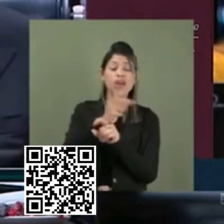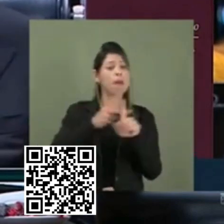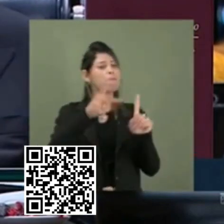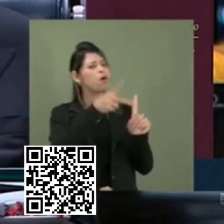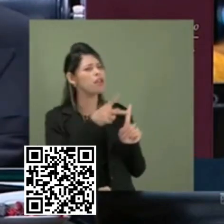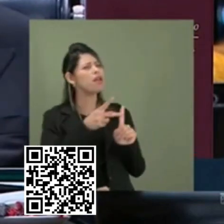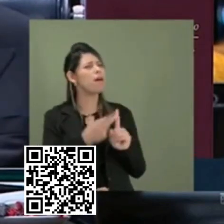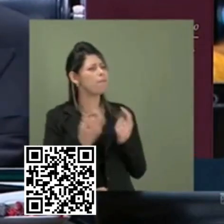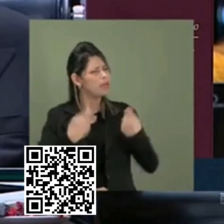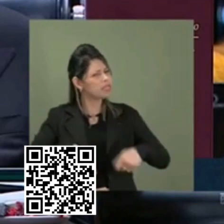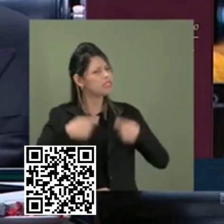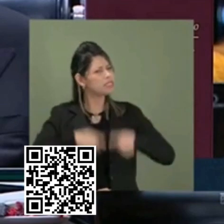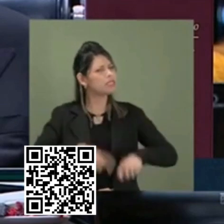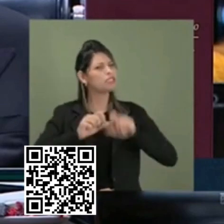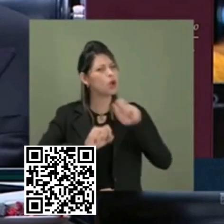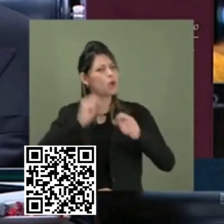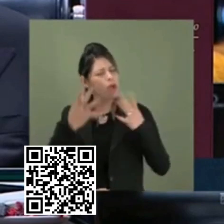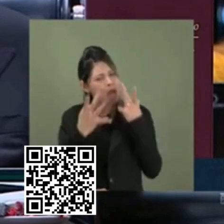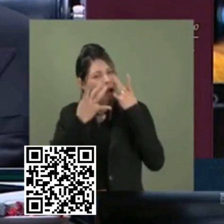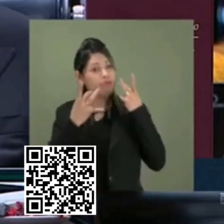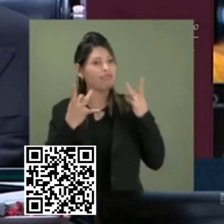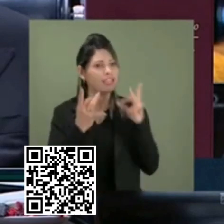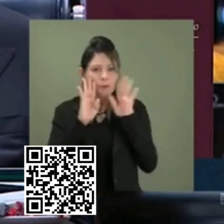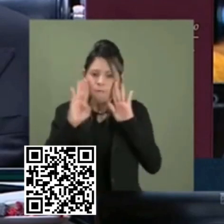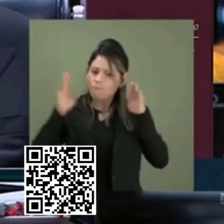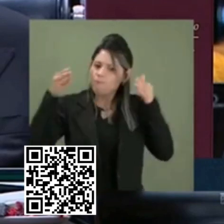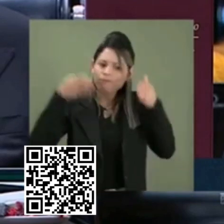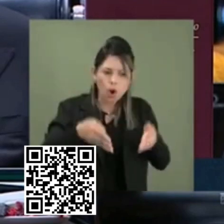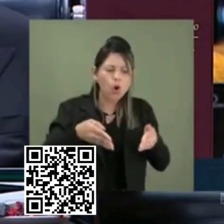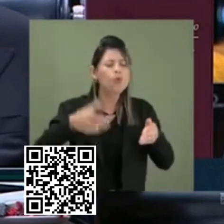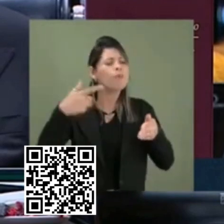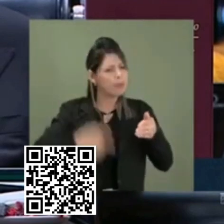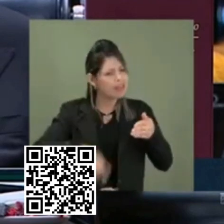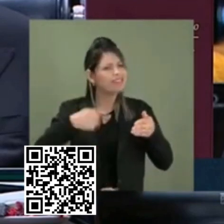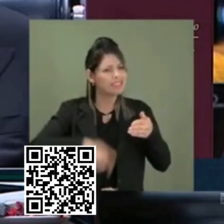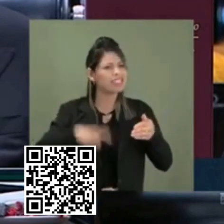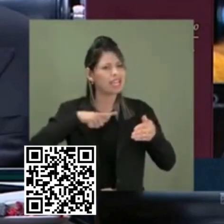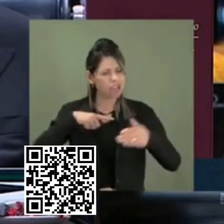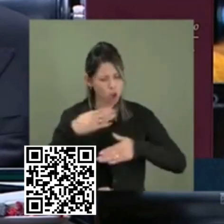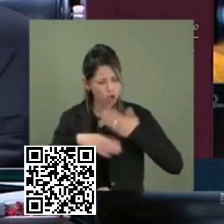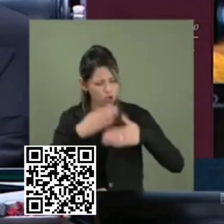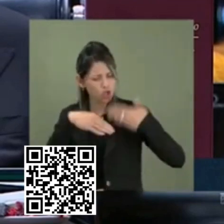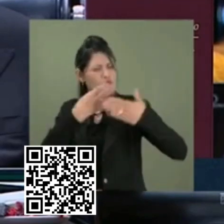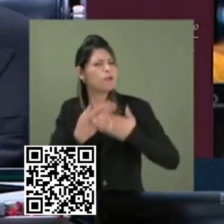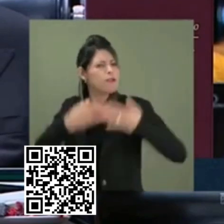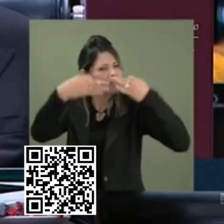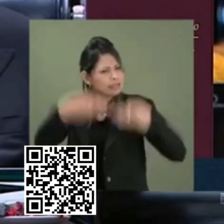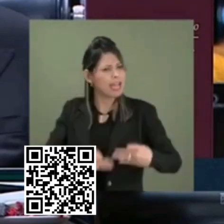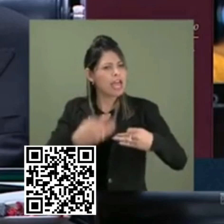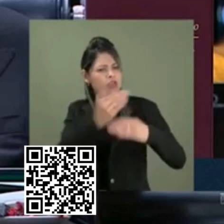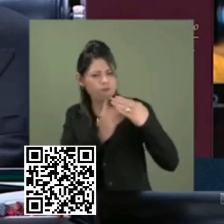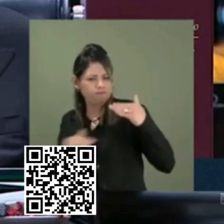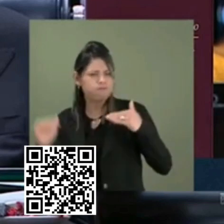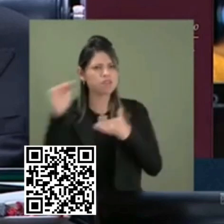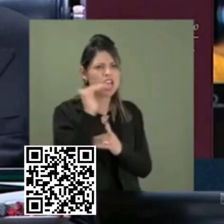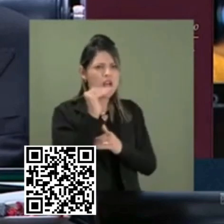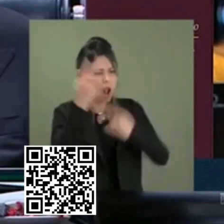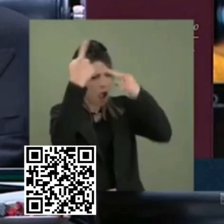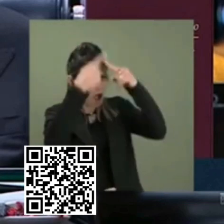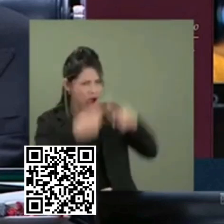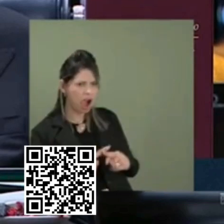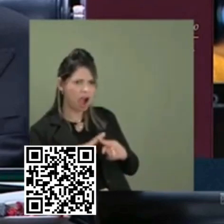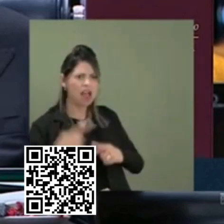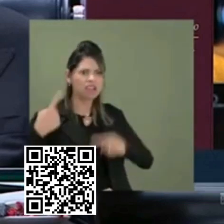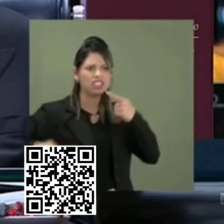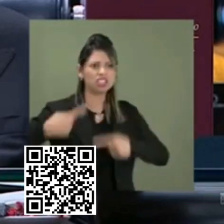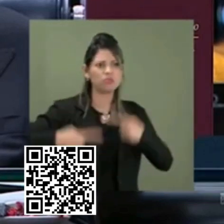deve dedicar atenção concentrada. Deve ter no desenvolvimento um tema de consenso, acima de qualquer disputa